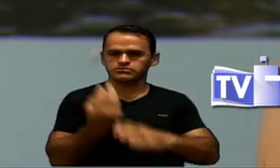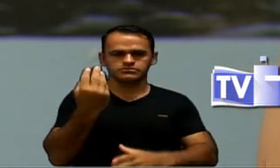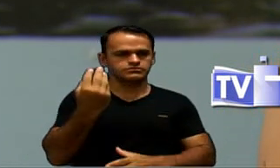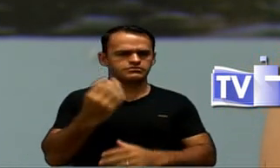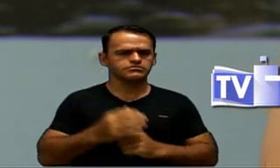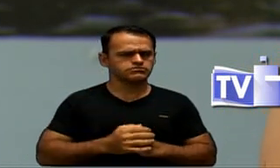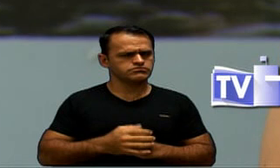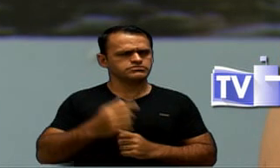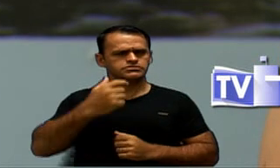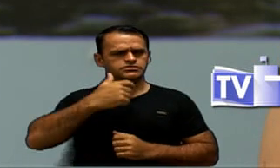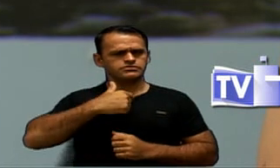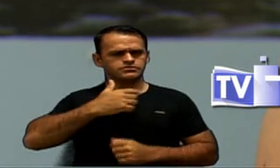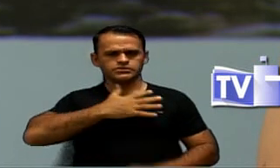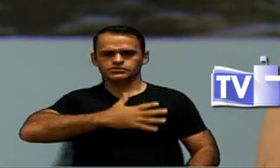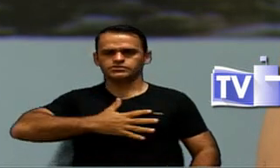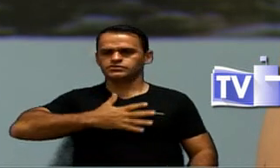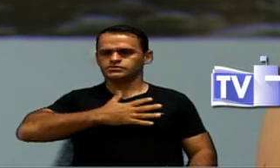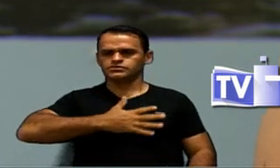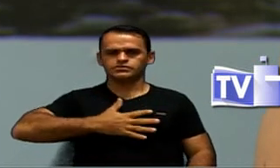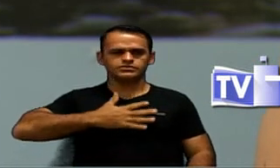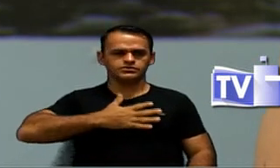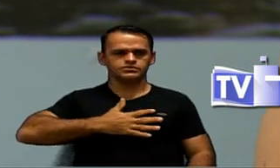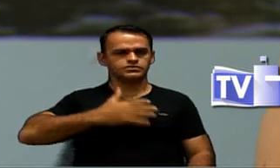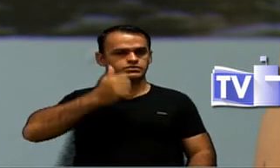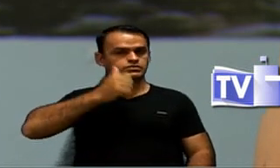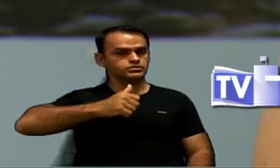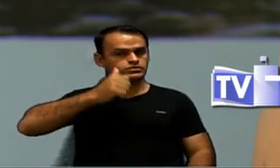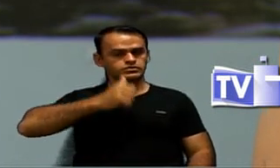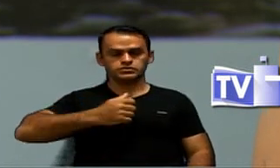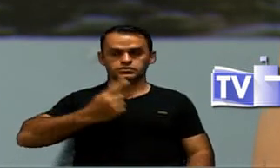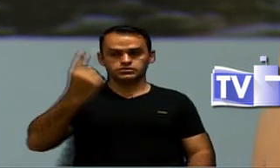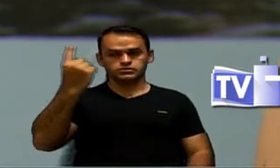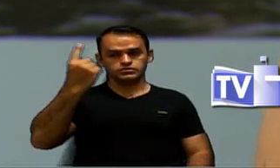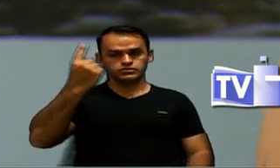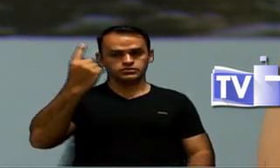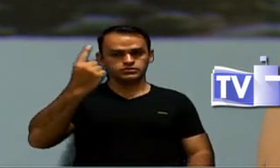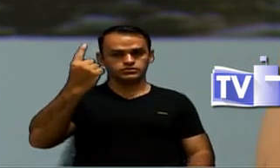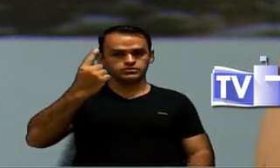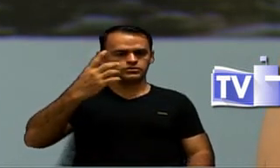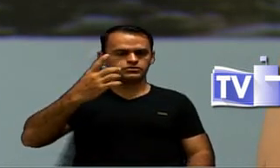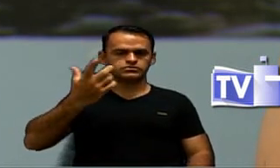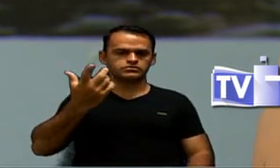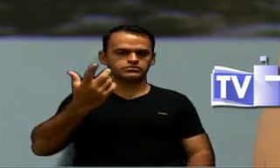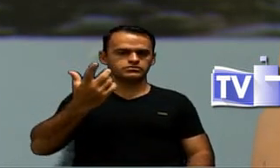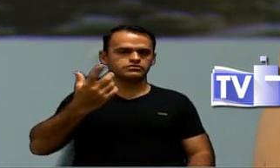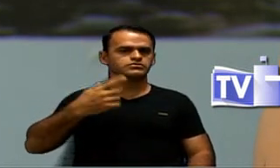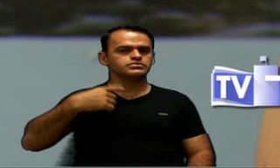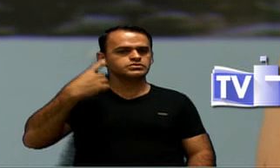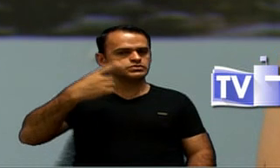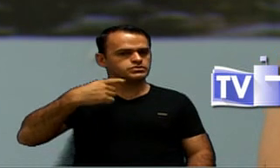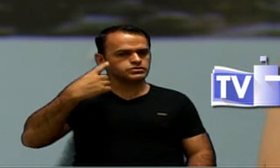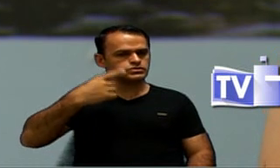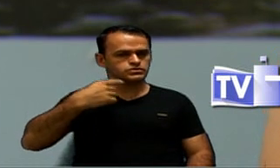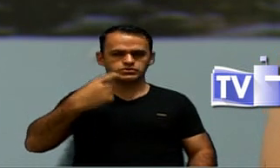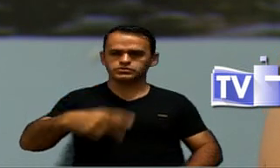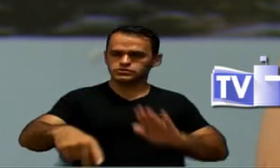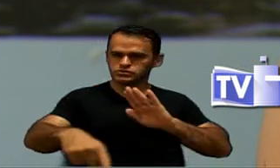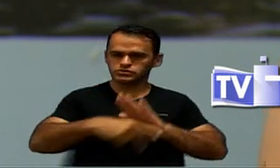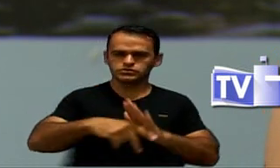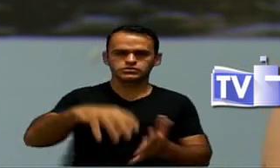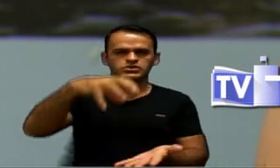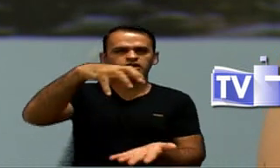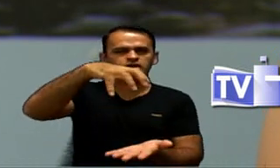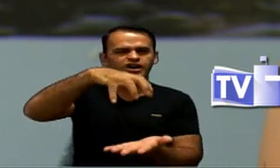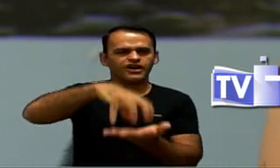E eu tive muito prazer de ter sido a primeira advogada do Centro de Referência da Mulher.